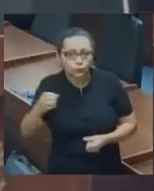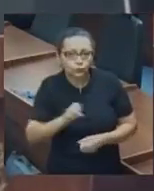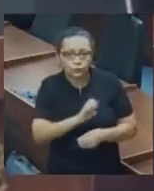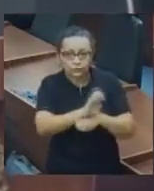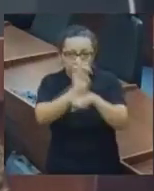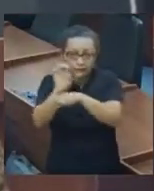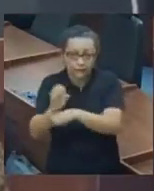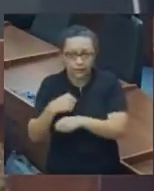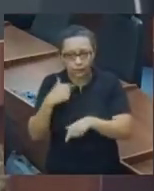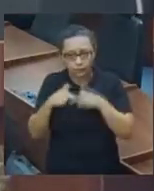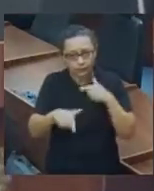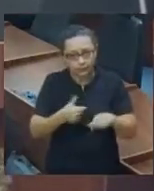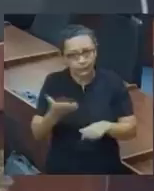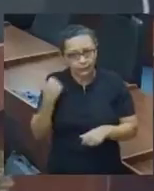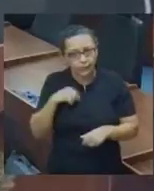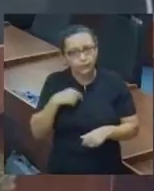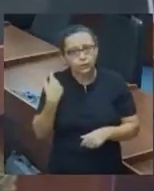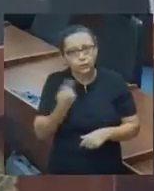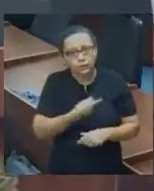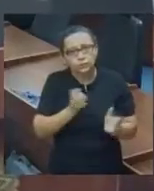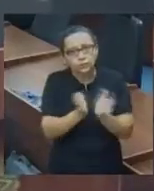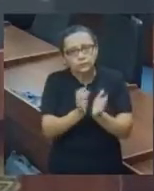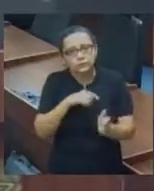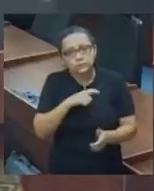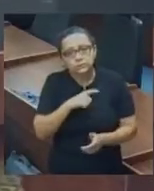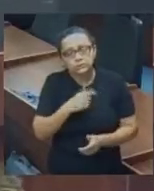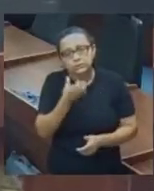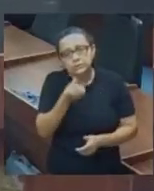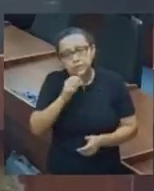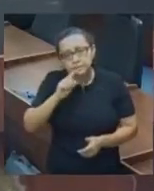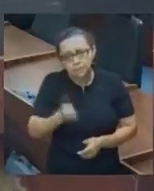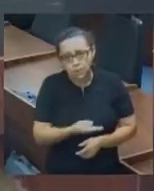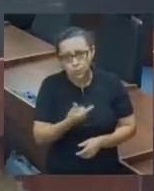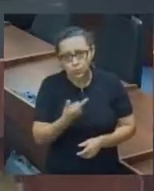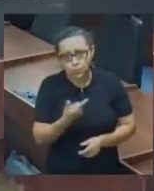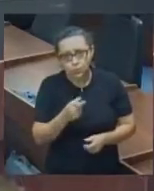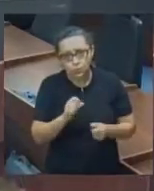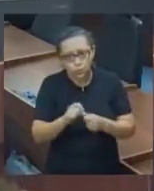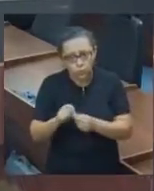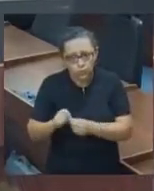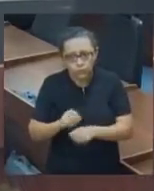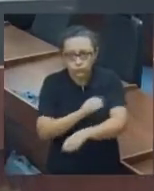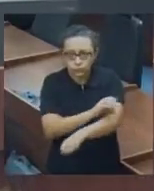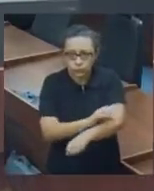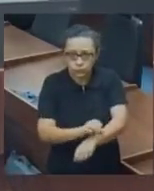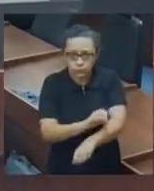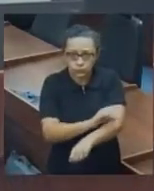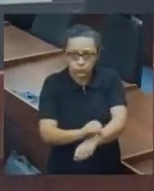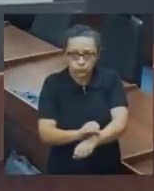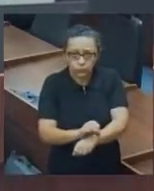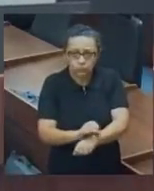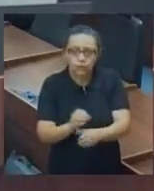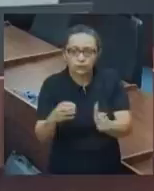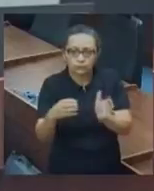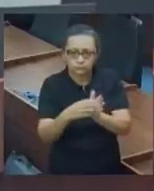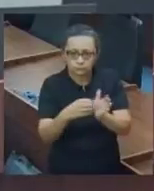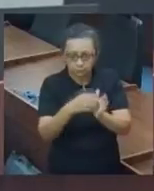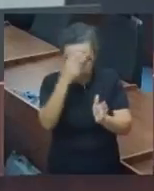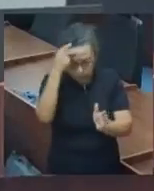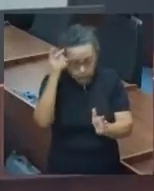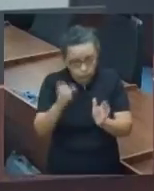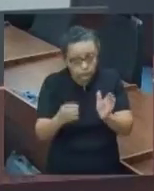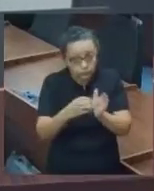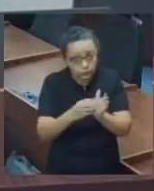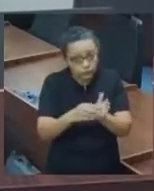que eu atuei em que nós tínhamos seis mil reais para fazer um curso para servidores da